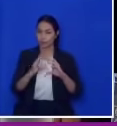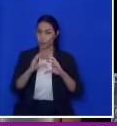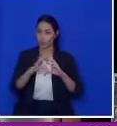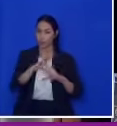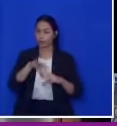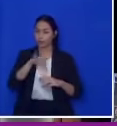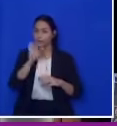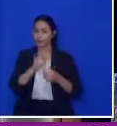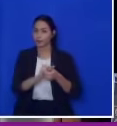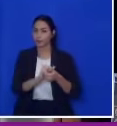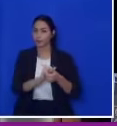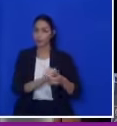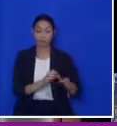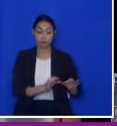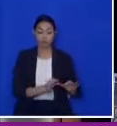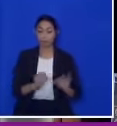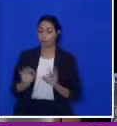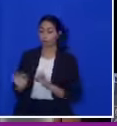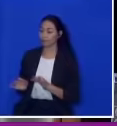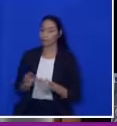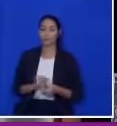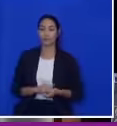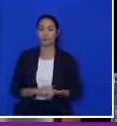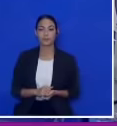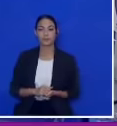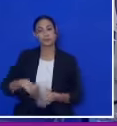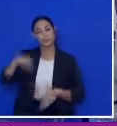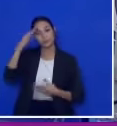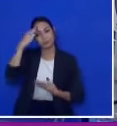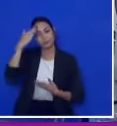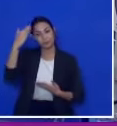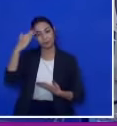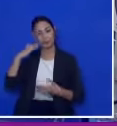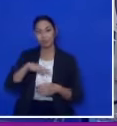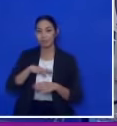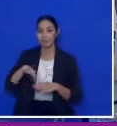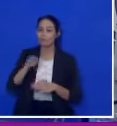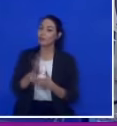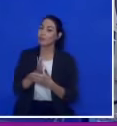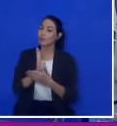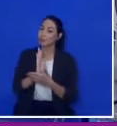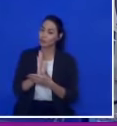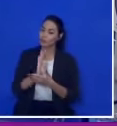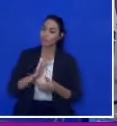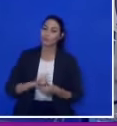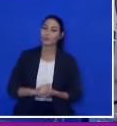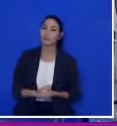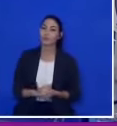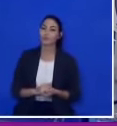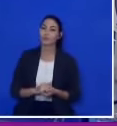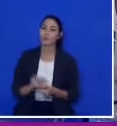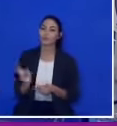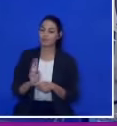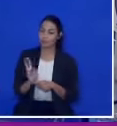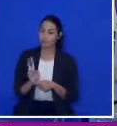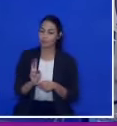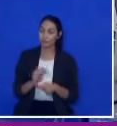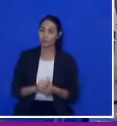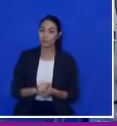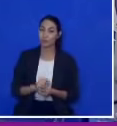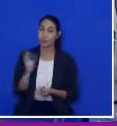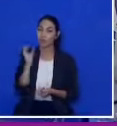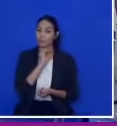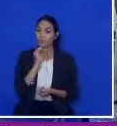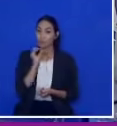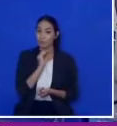bolas sorteadas? Sim, confirmo. Sim, confirmo. Muito obrigada, sorteio realizado e validado pelos nossos auditores.